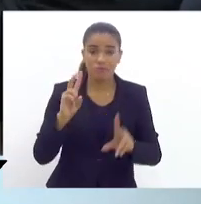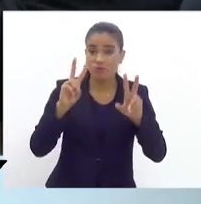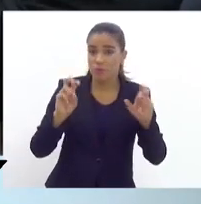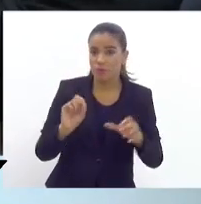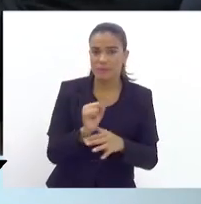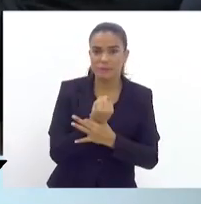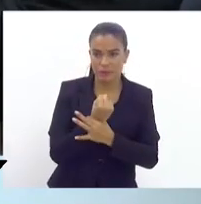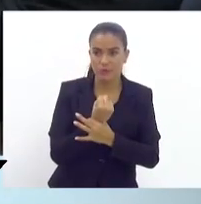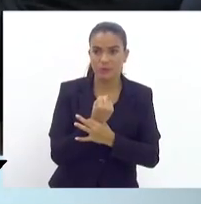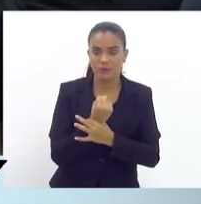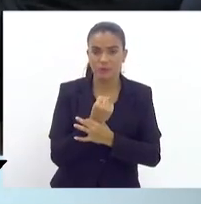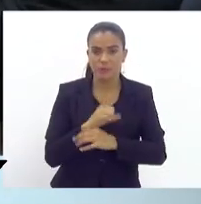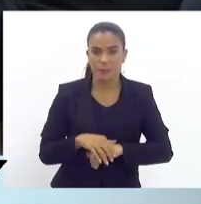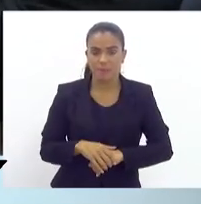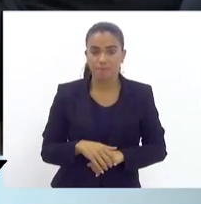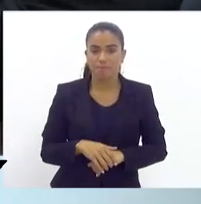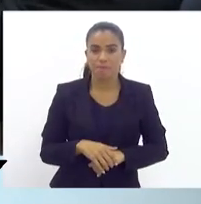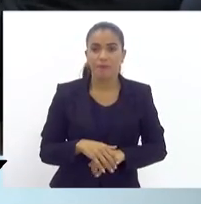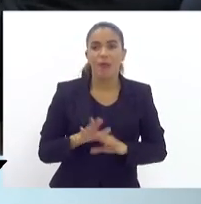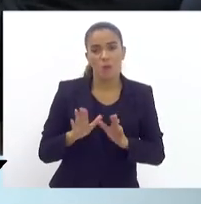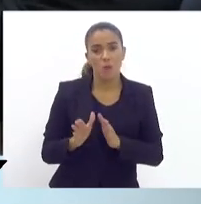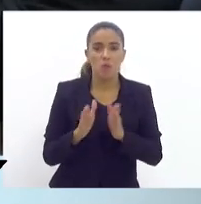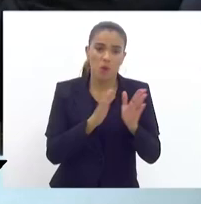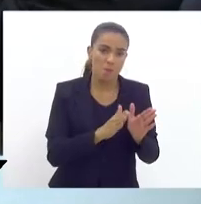segurança. Quanto aos uma custos...